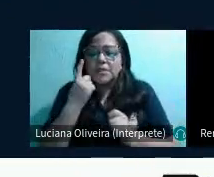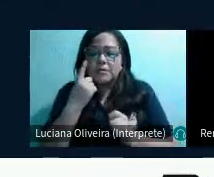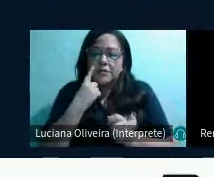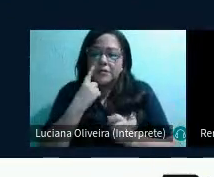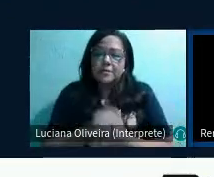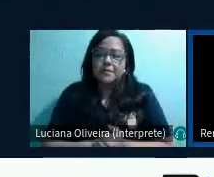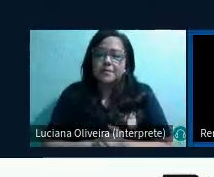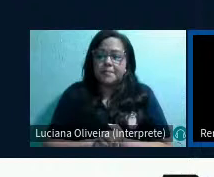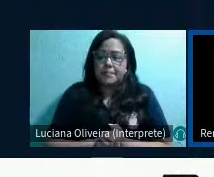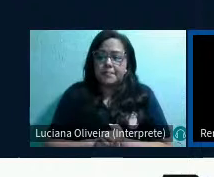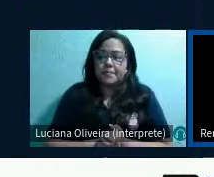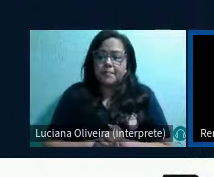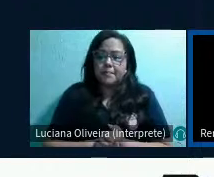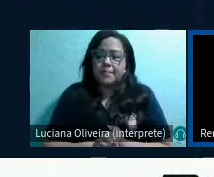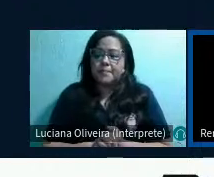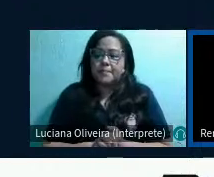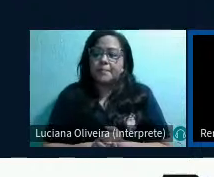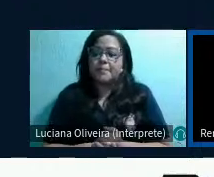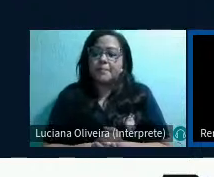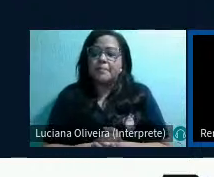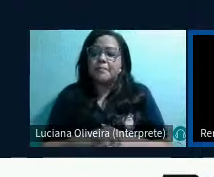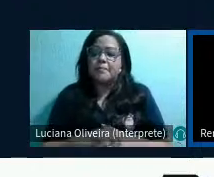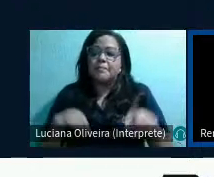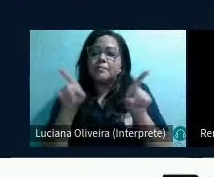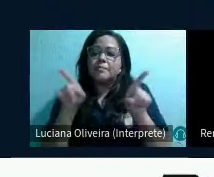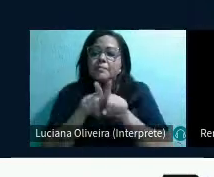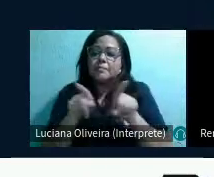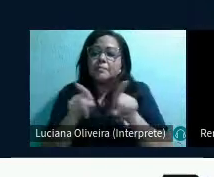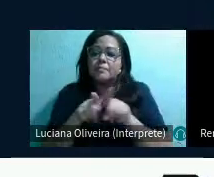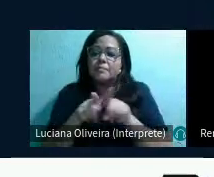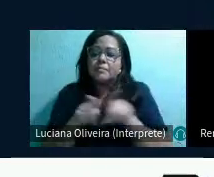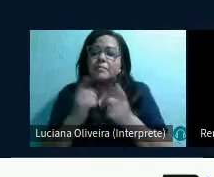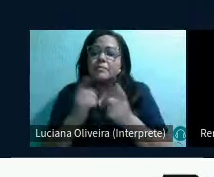E vão estar todos dentro dessa pista.